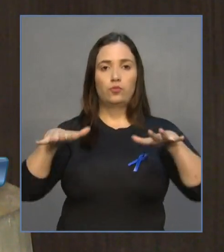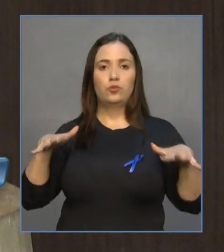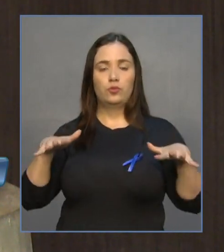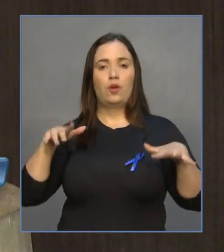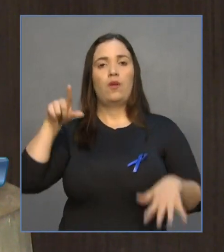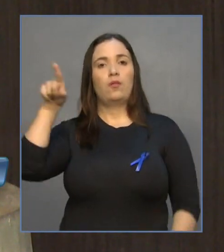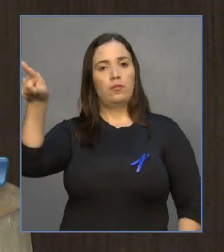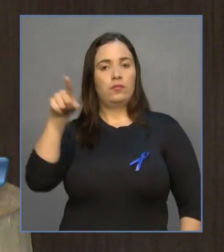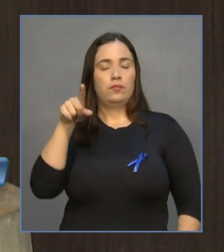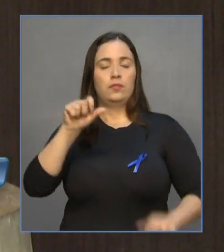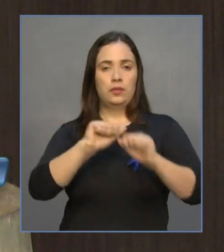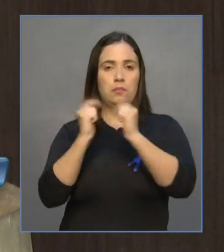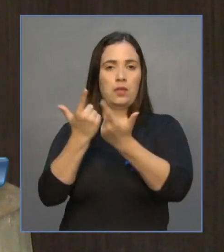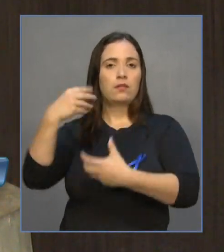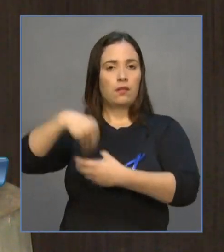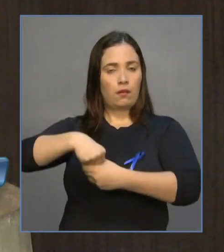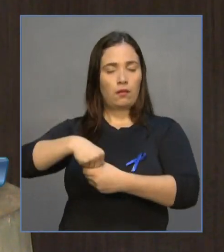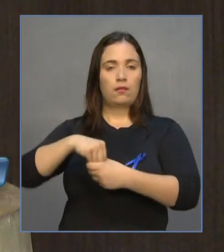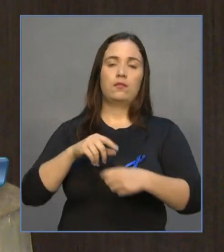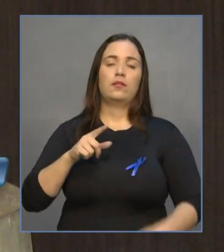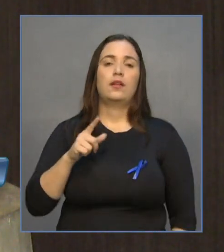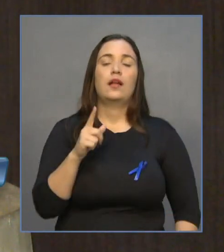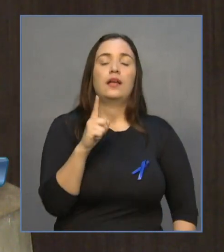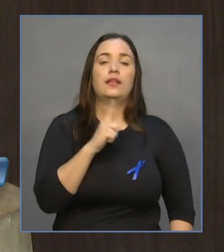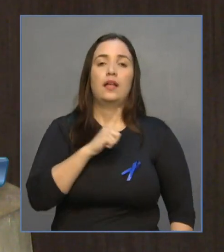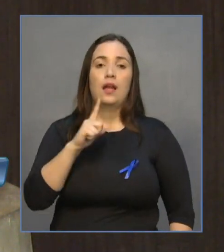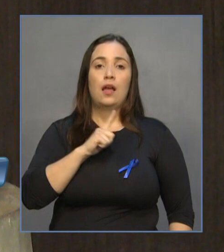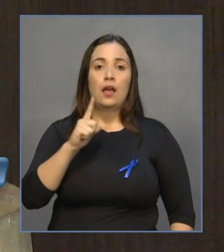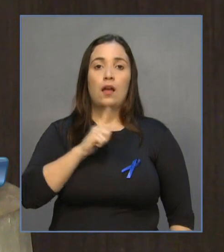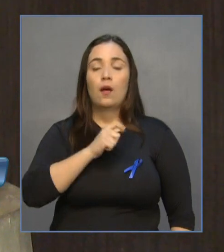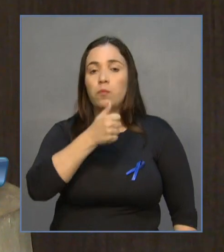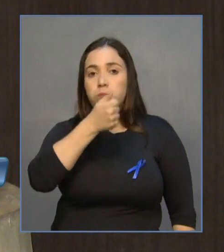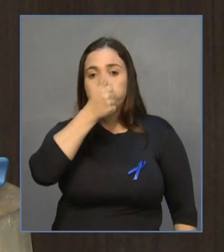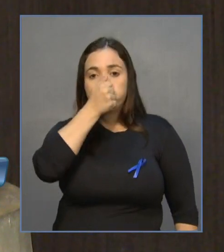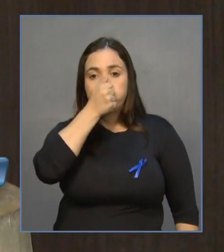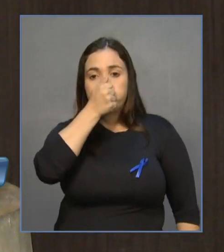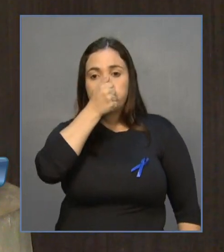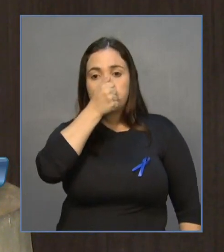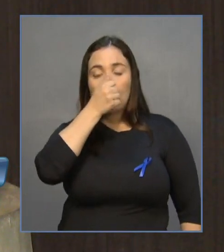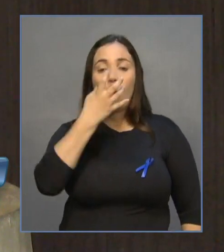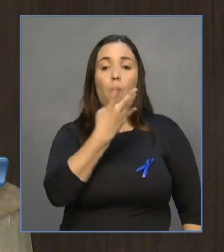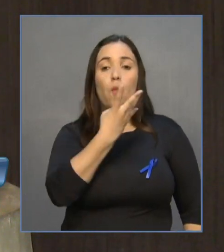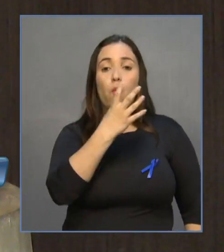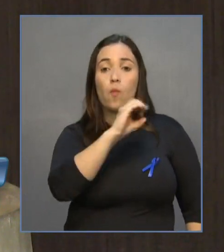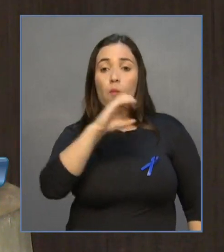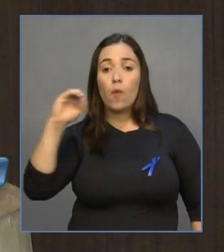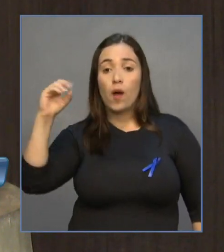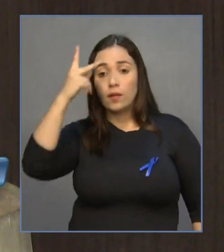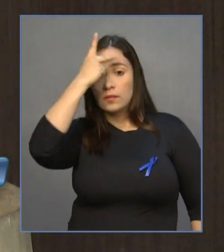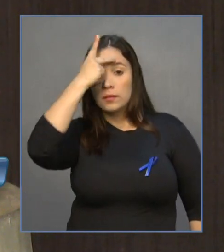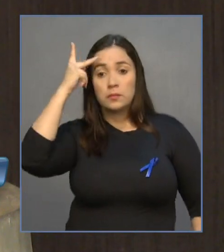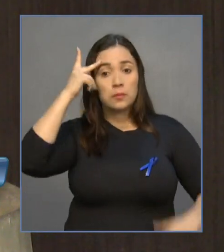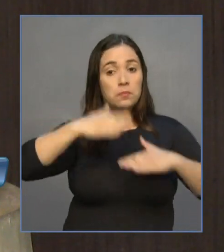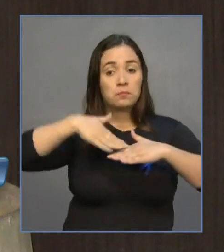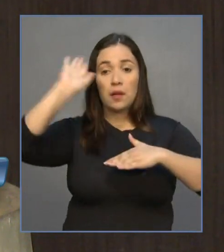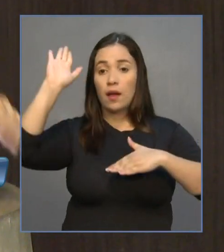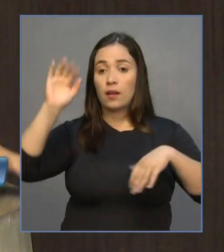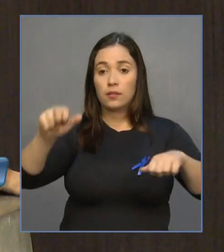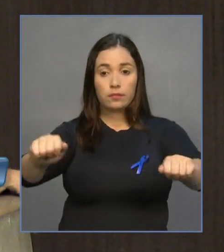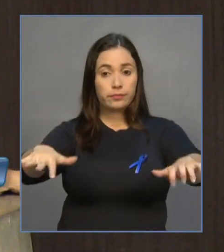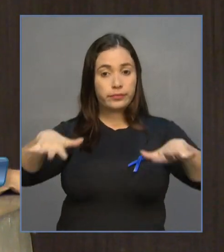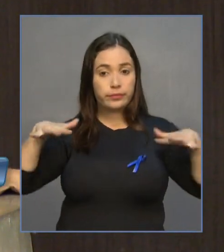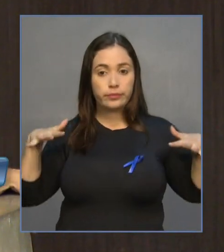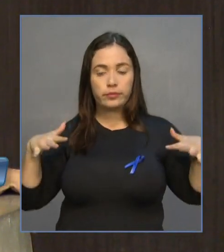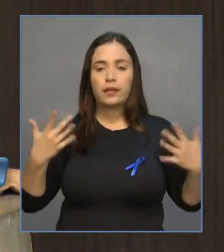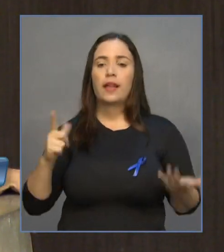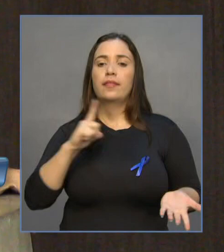auditório Murilo Aguiar estava completo. mais de 400 pessoas. Lá estavam